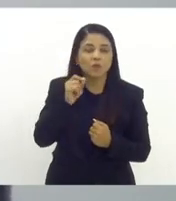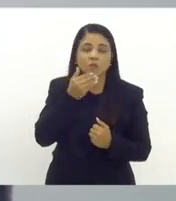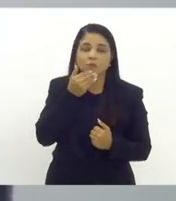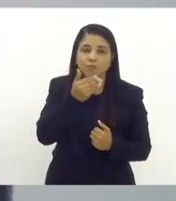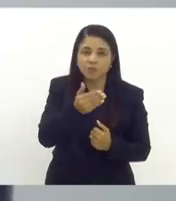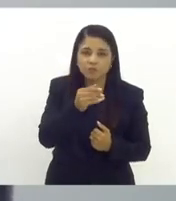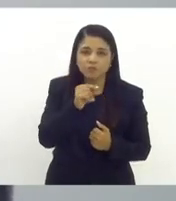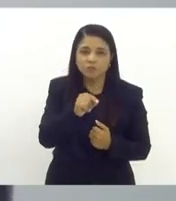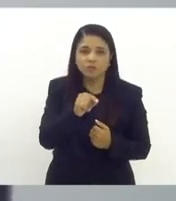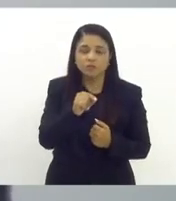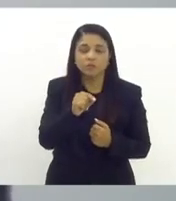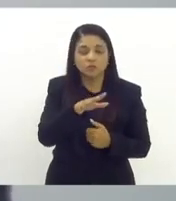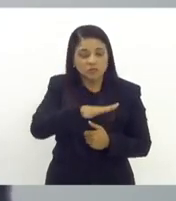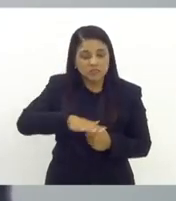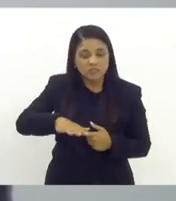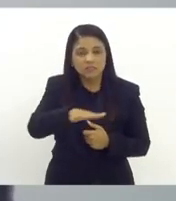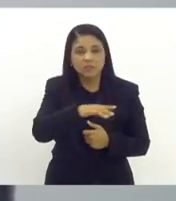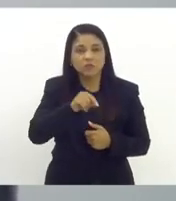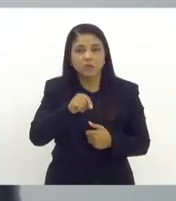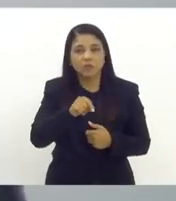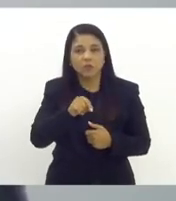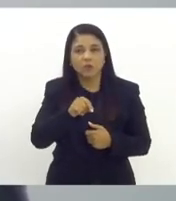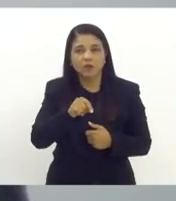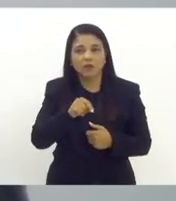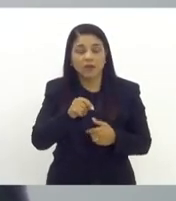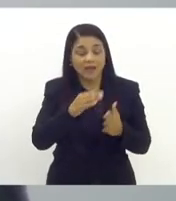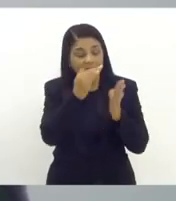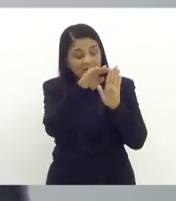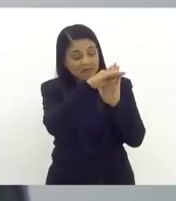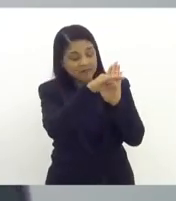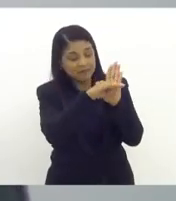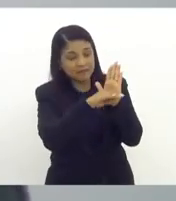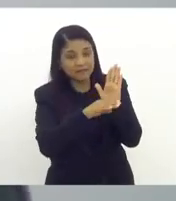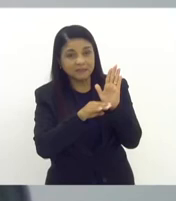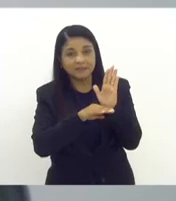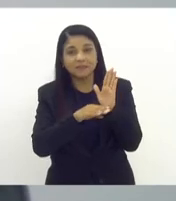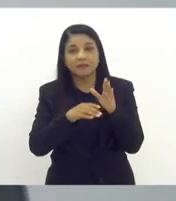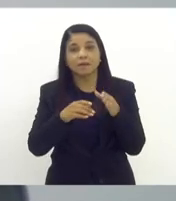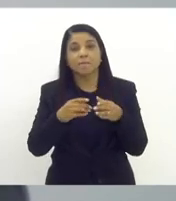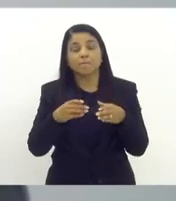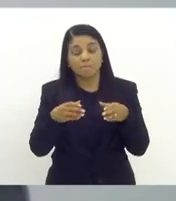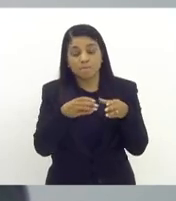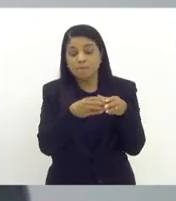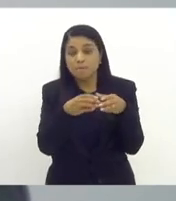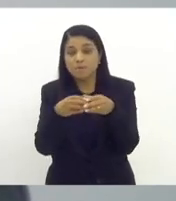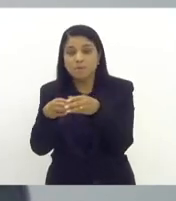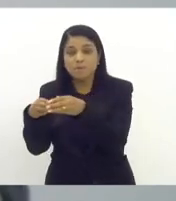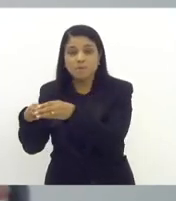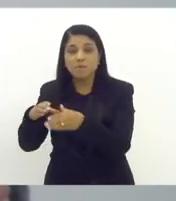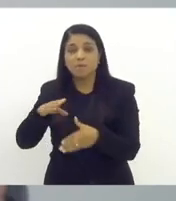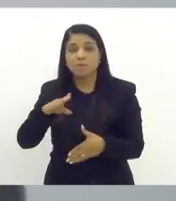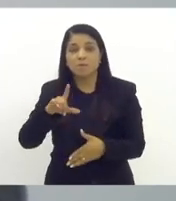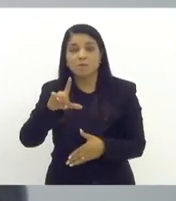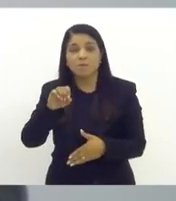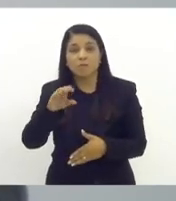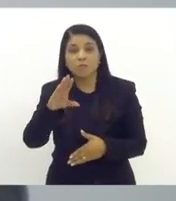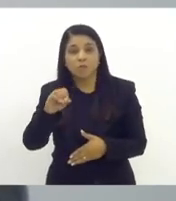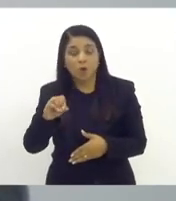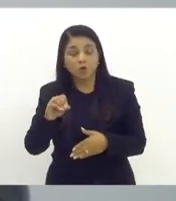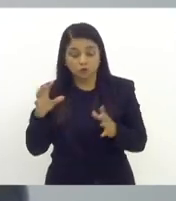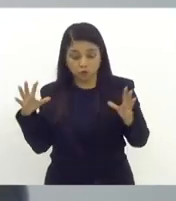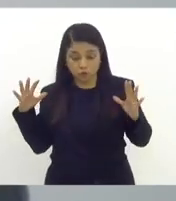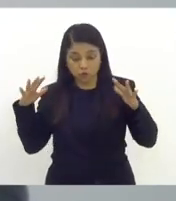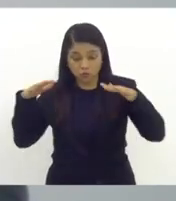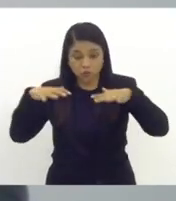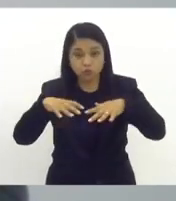pro meu setor operacional é Cadê ele está agindo dos blocos para que eu possa saber aonde os blocos estão aonde está a maior concentração de pessoas